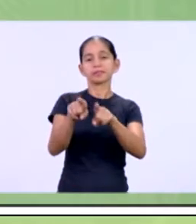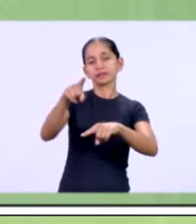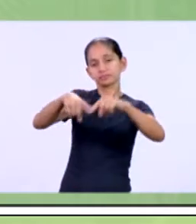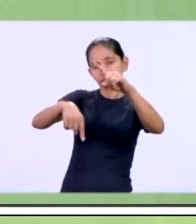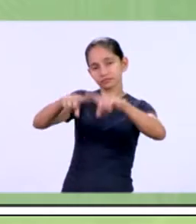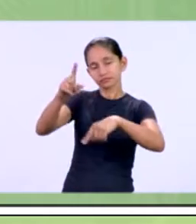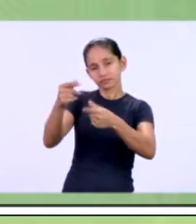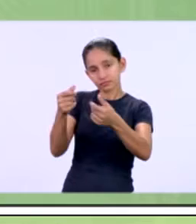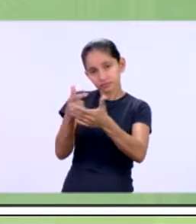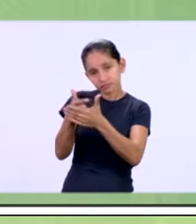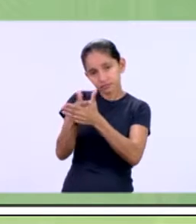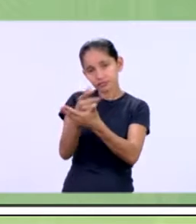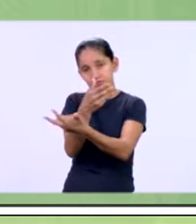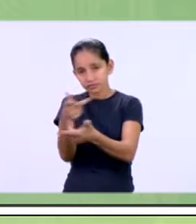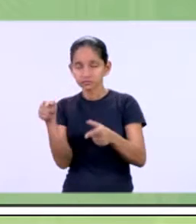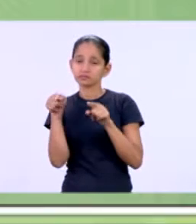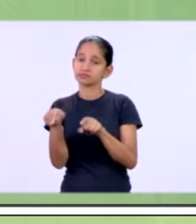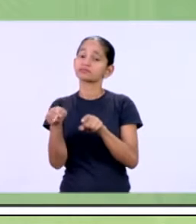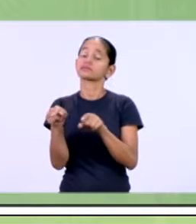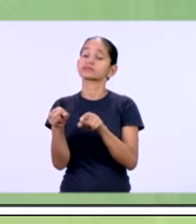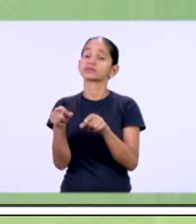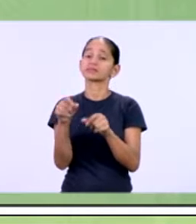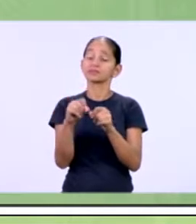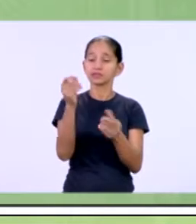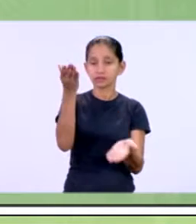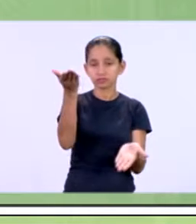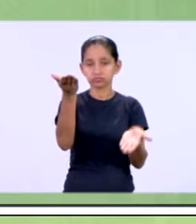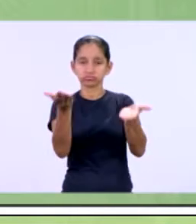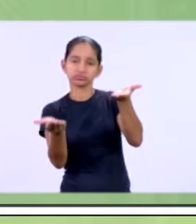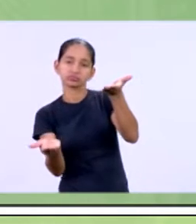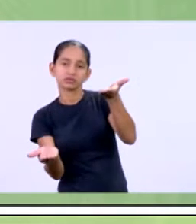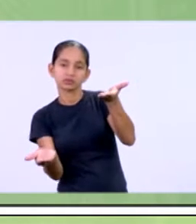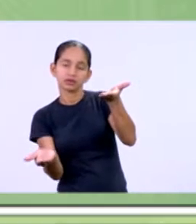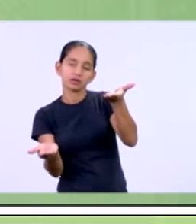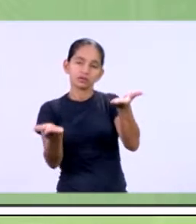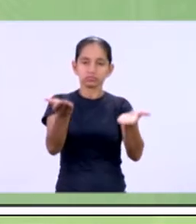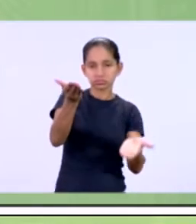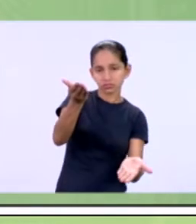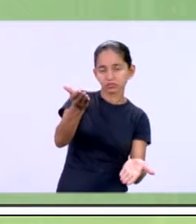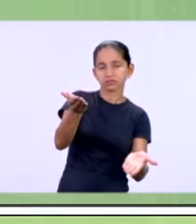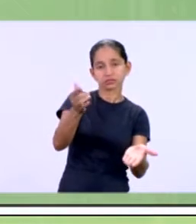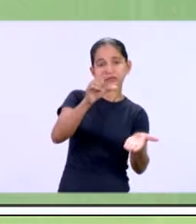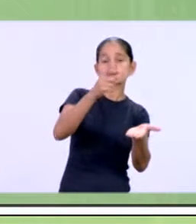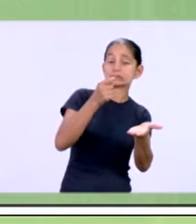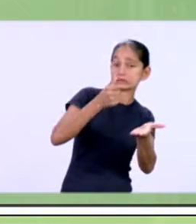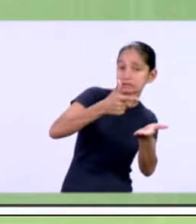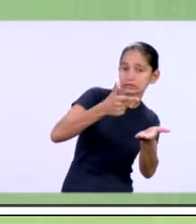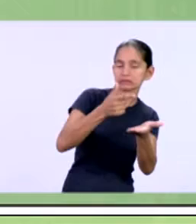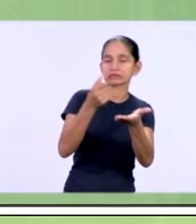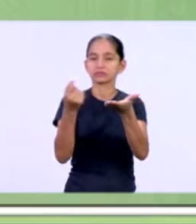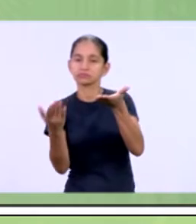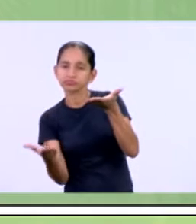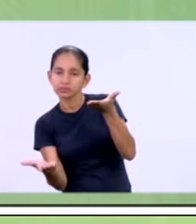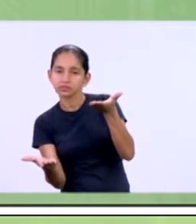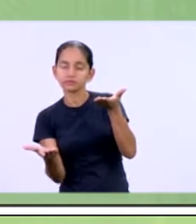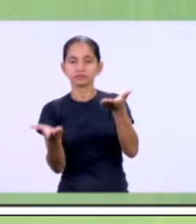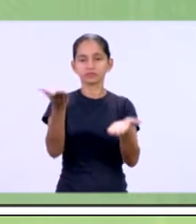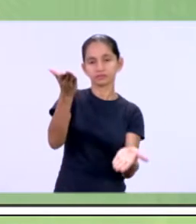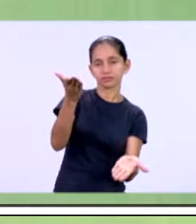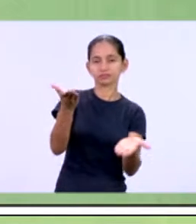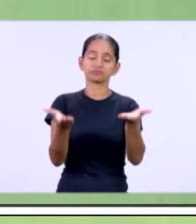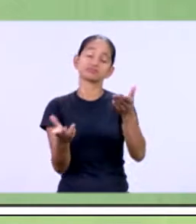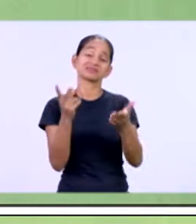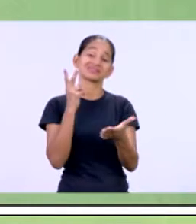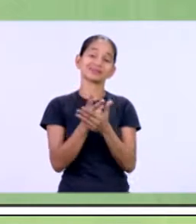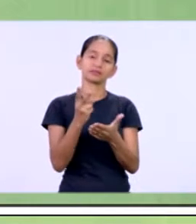essa é uma balança que tem que funcionar para que possa existir essa outra parte de contrapartida do